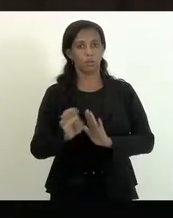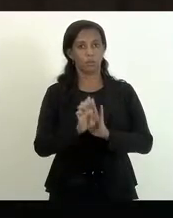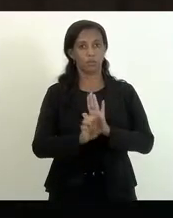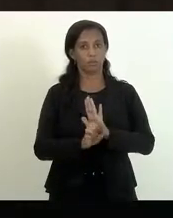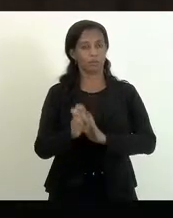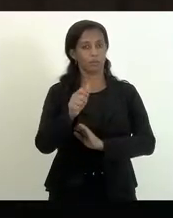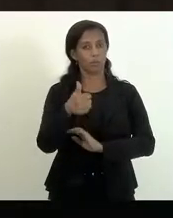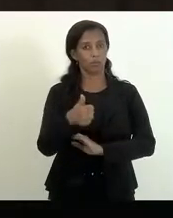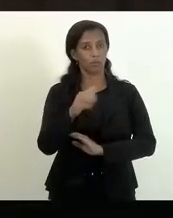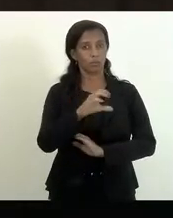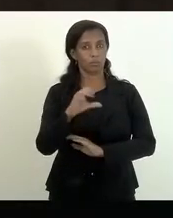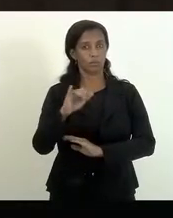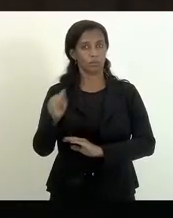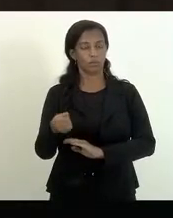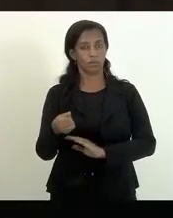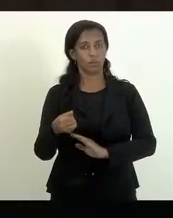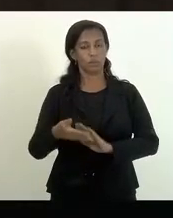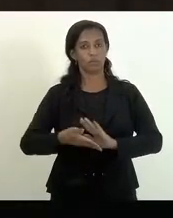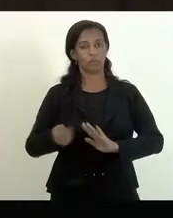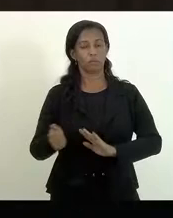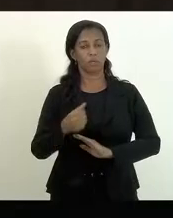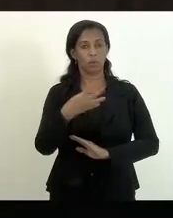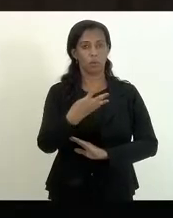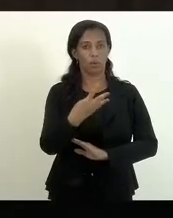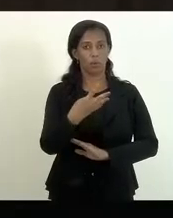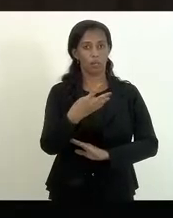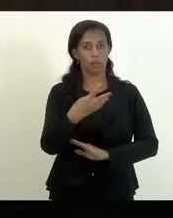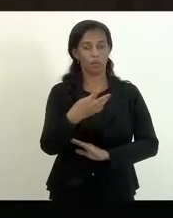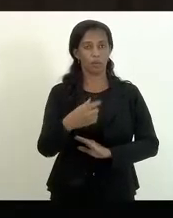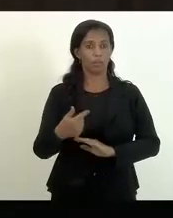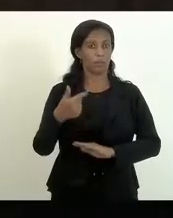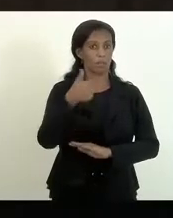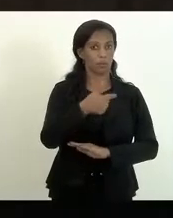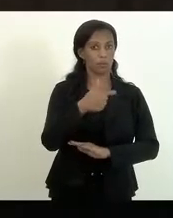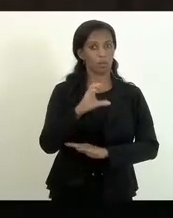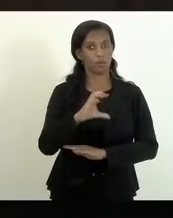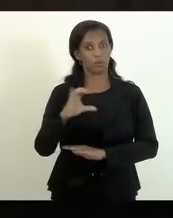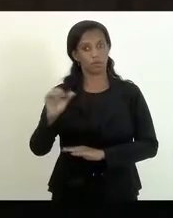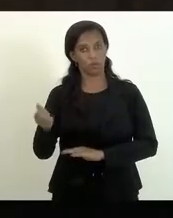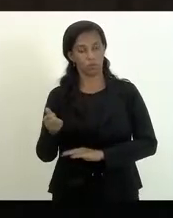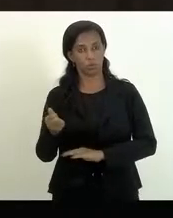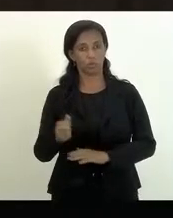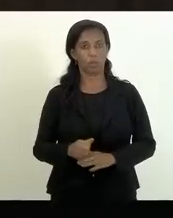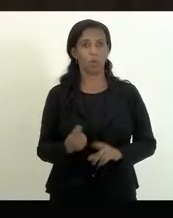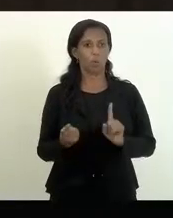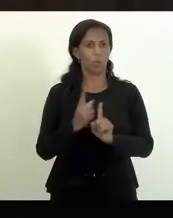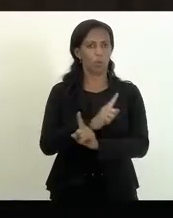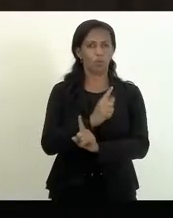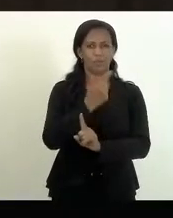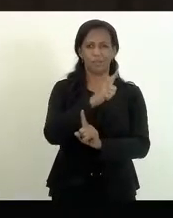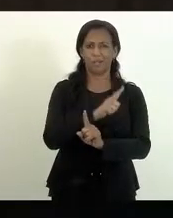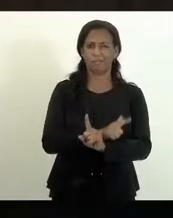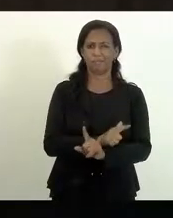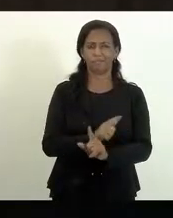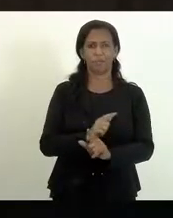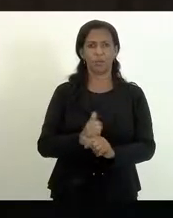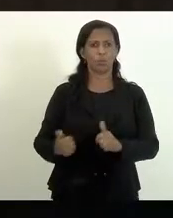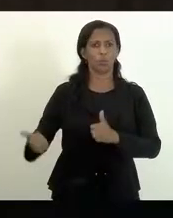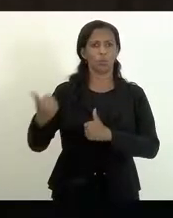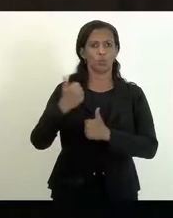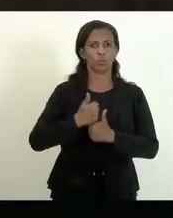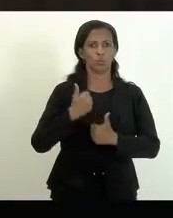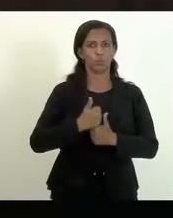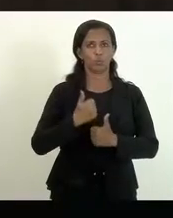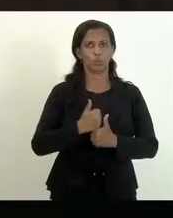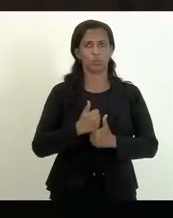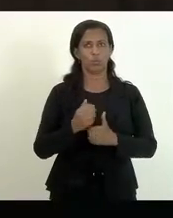CCJ, pela prejudicabilidade da emenda 4, pela emenda 2 da CCJ, contrária às demais emendas, concluindo por substitutivo,